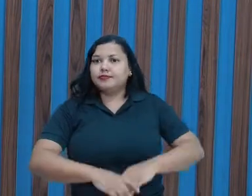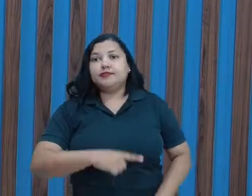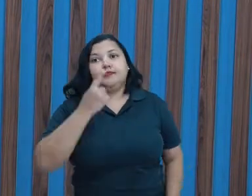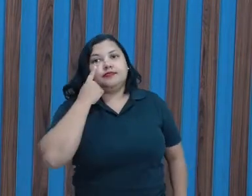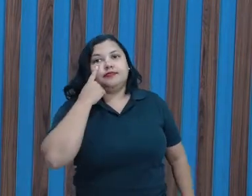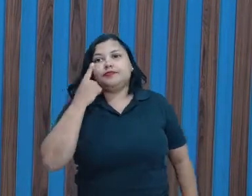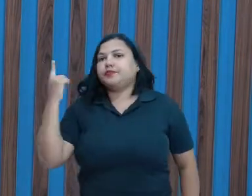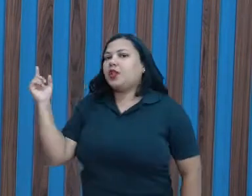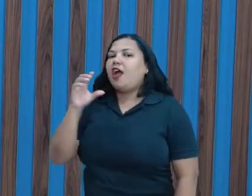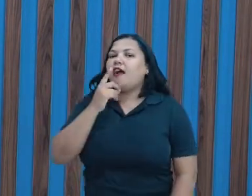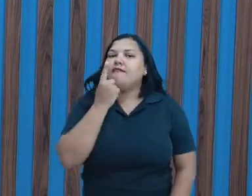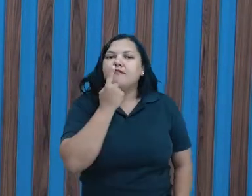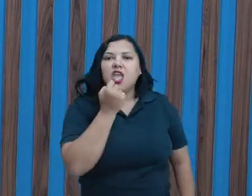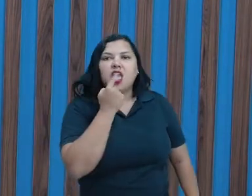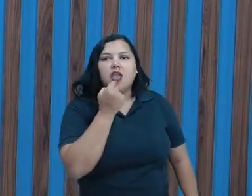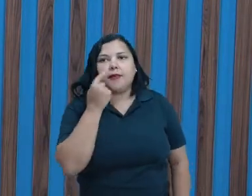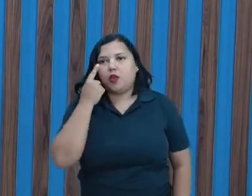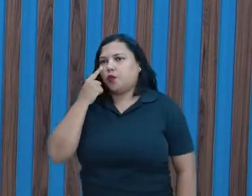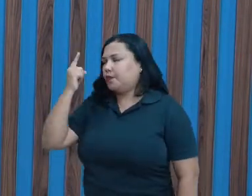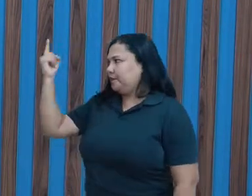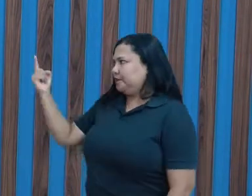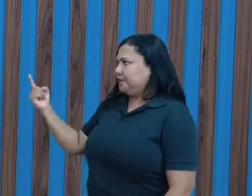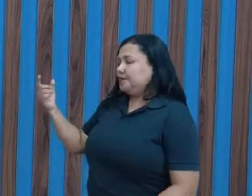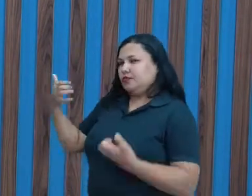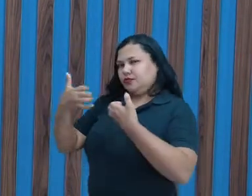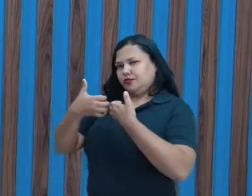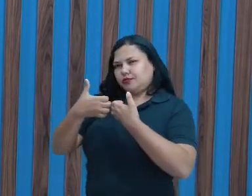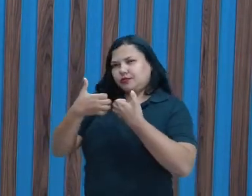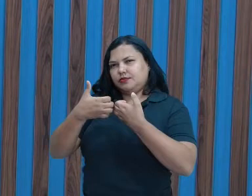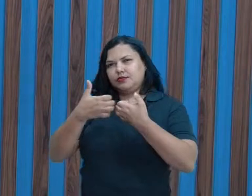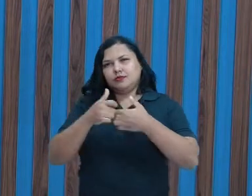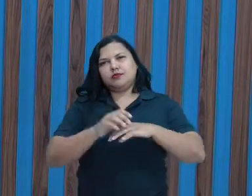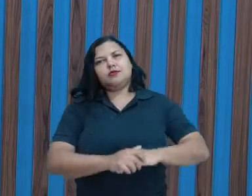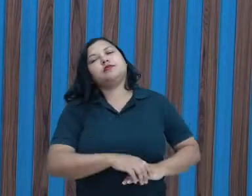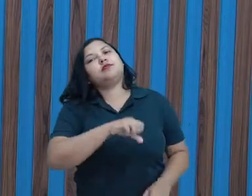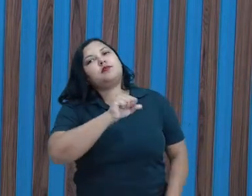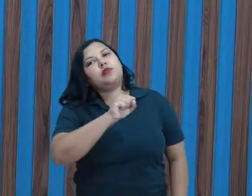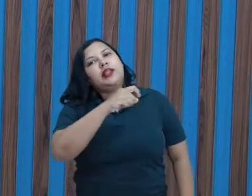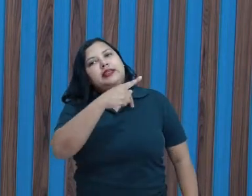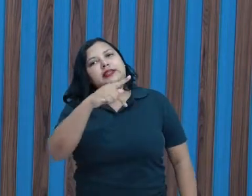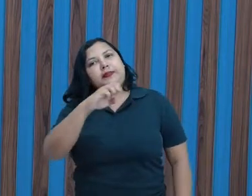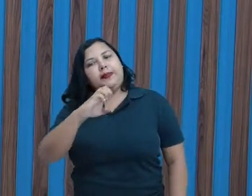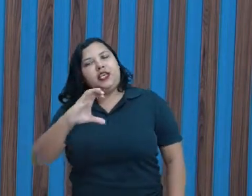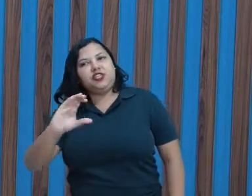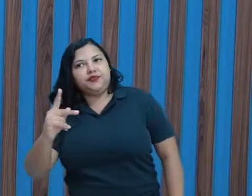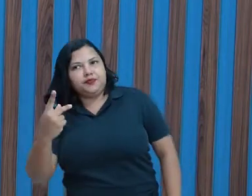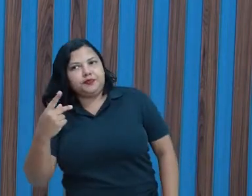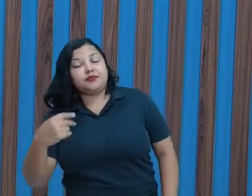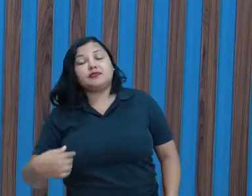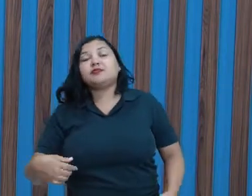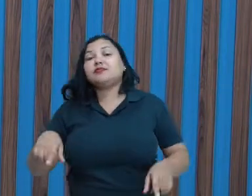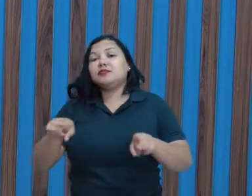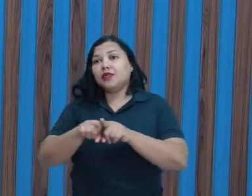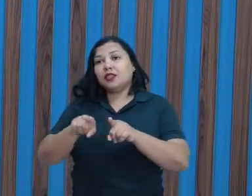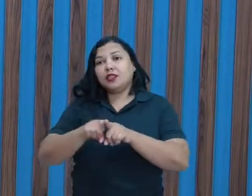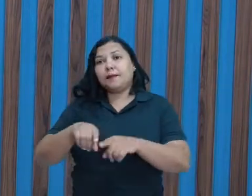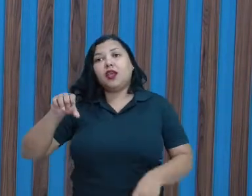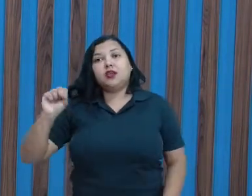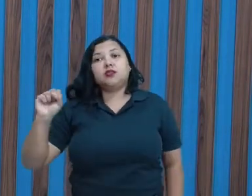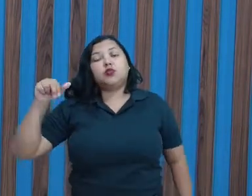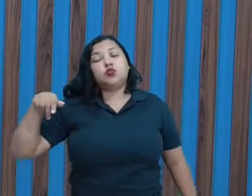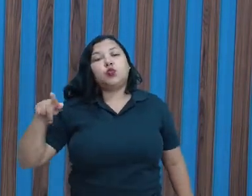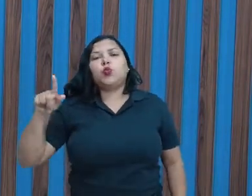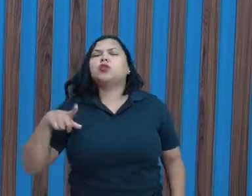caso, speech and song, essa proximidade aqui, ó, da fala e da música, da oralidade da música, ritmo,